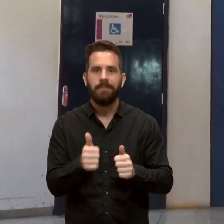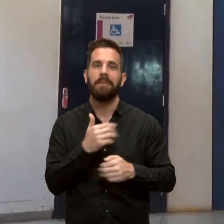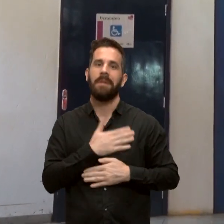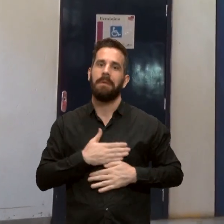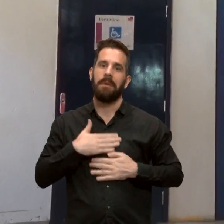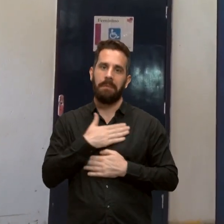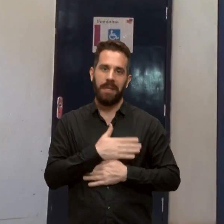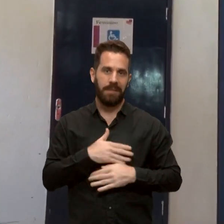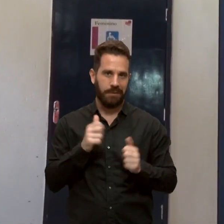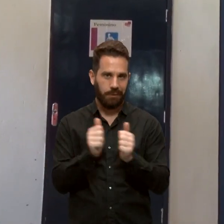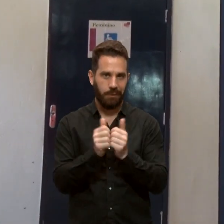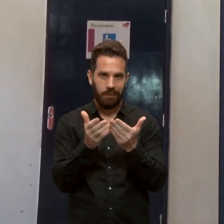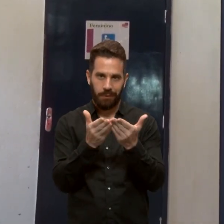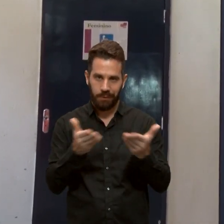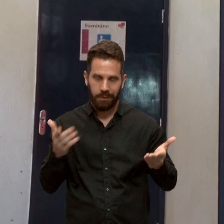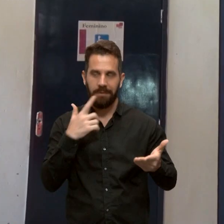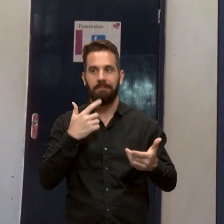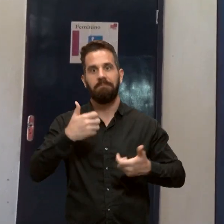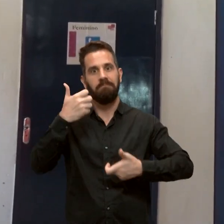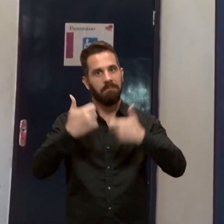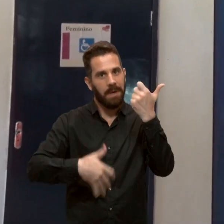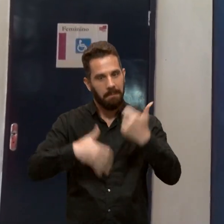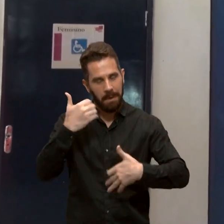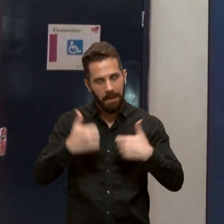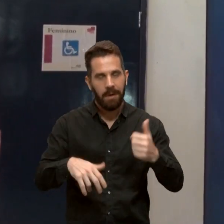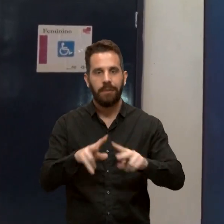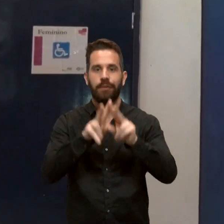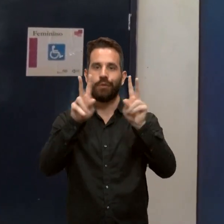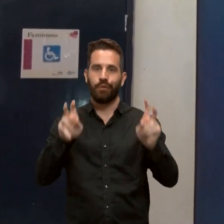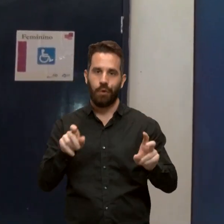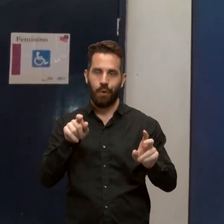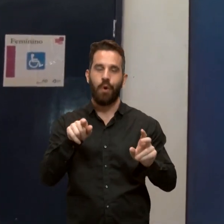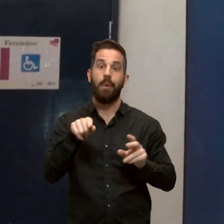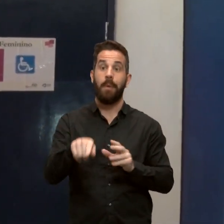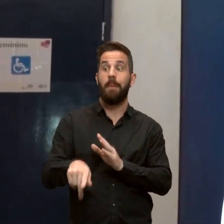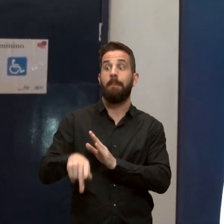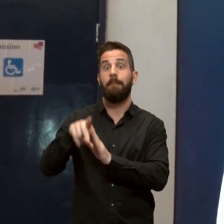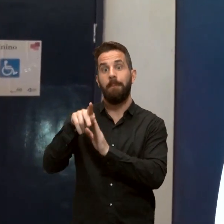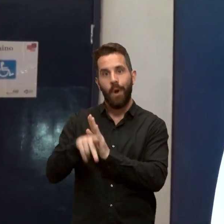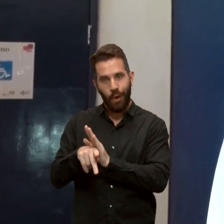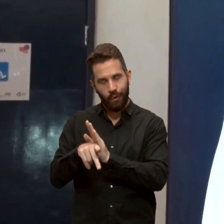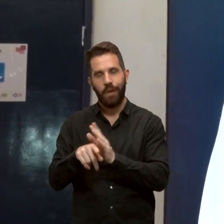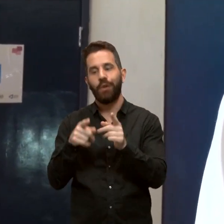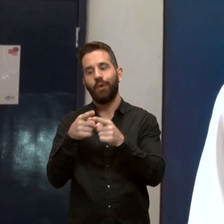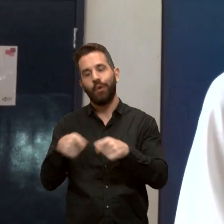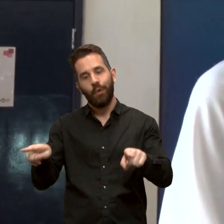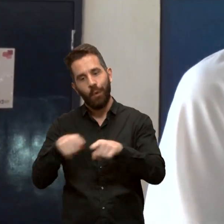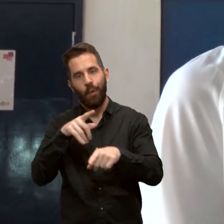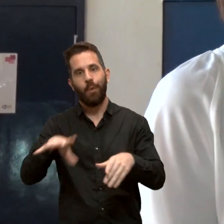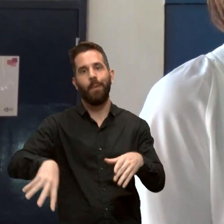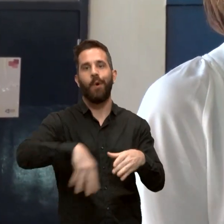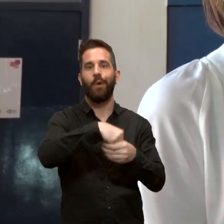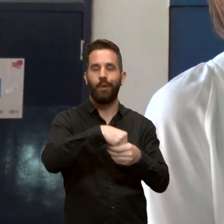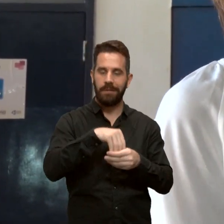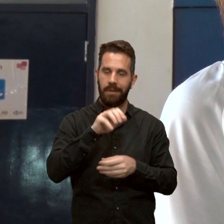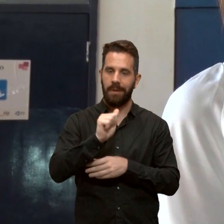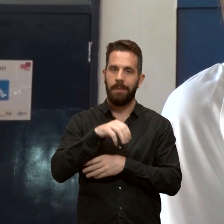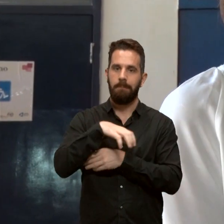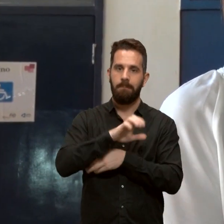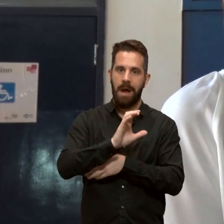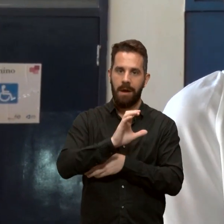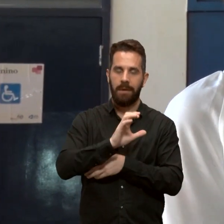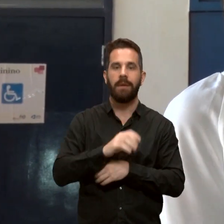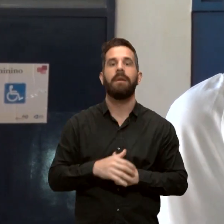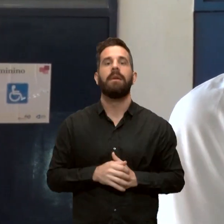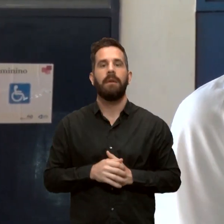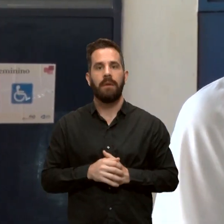estar aqui com vocês, falando do projeto Música na Escola de Música. Professora, são 30 anos de